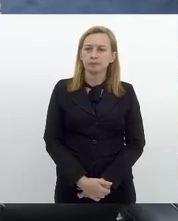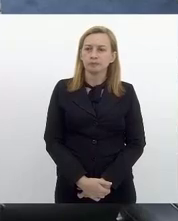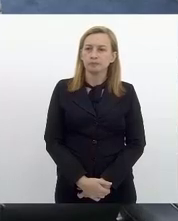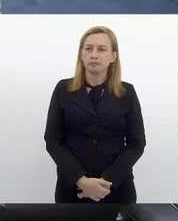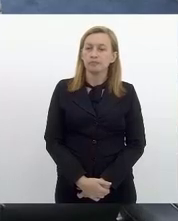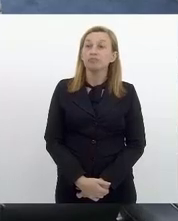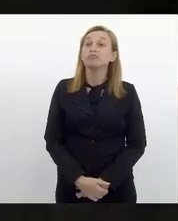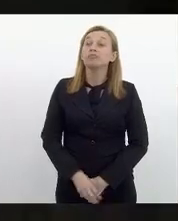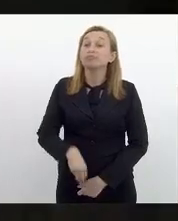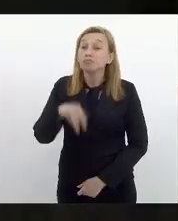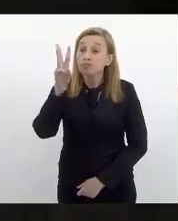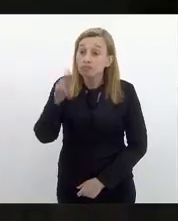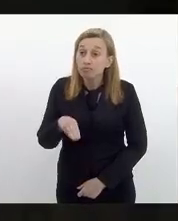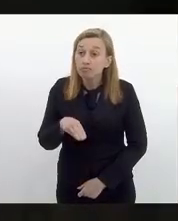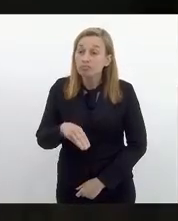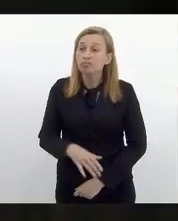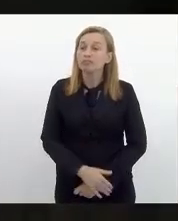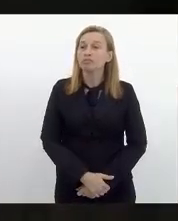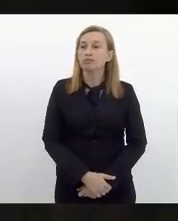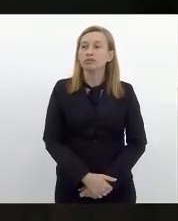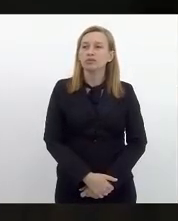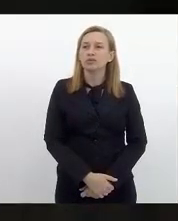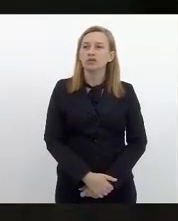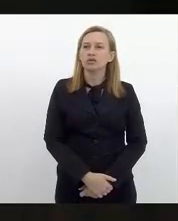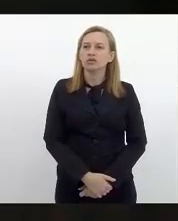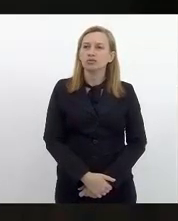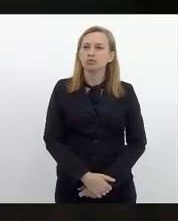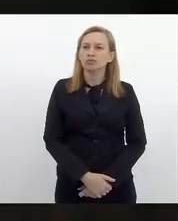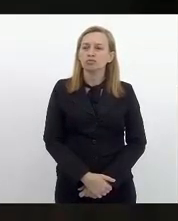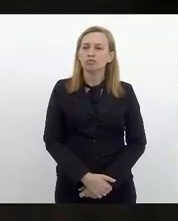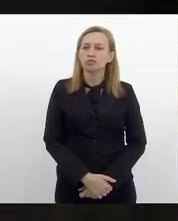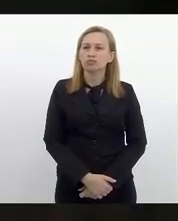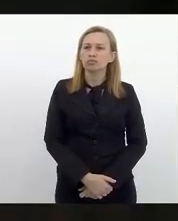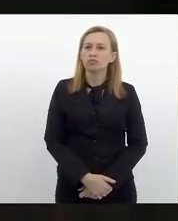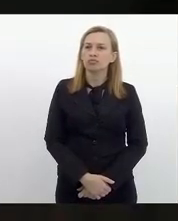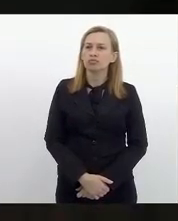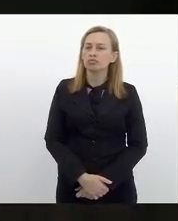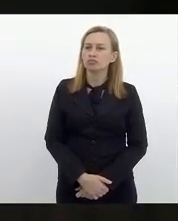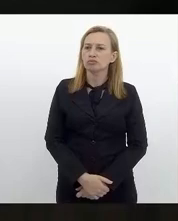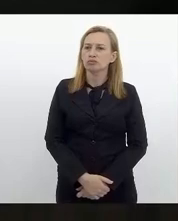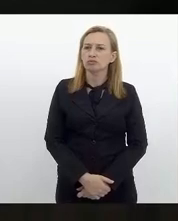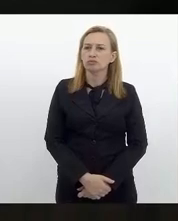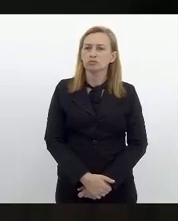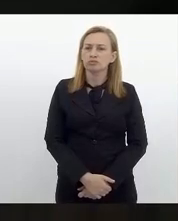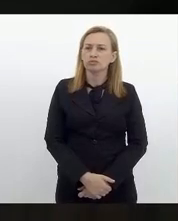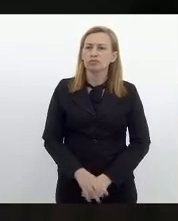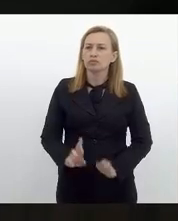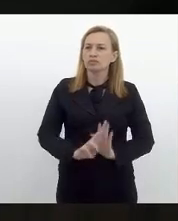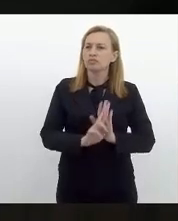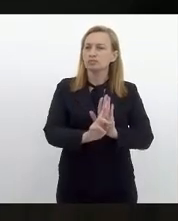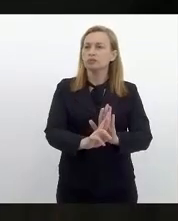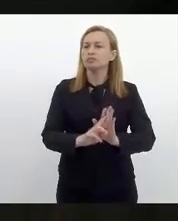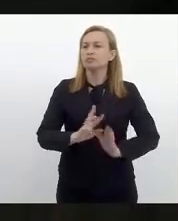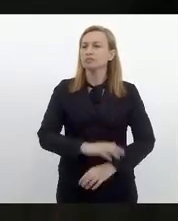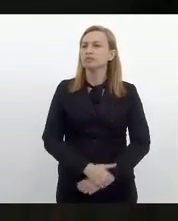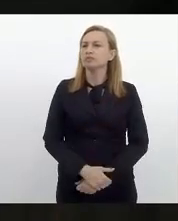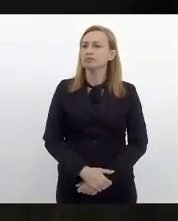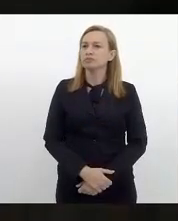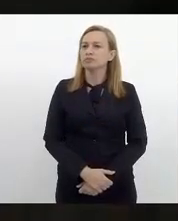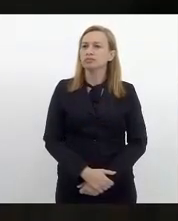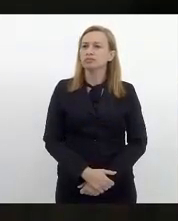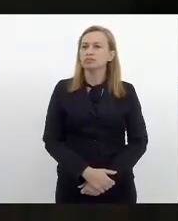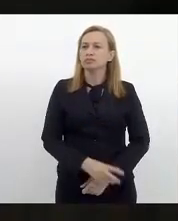Ah pois bem aqui lógico então vou passar a palavra para representar títulos